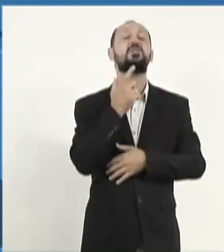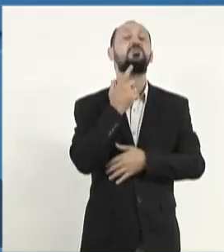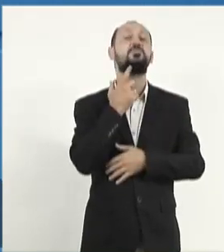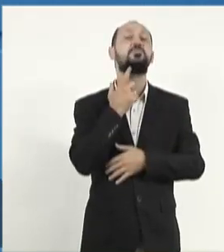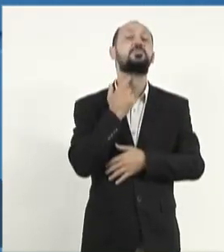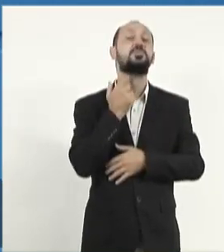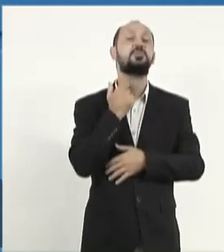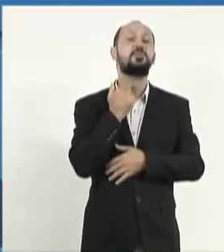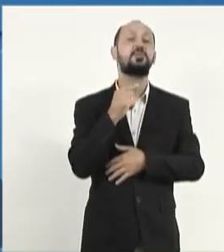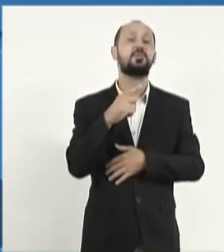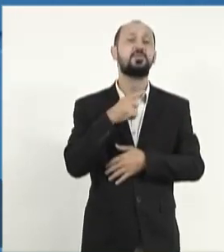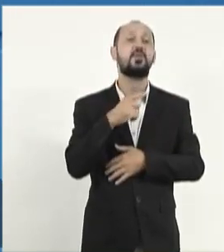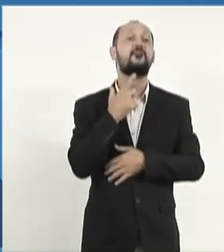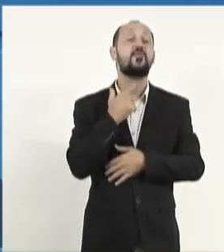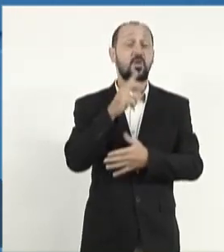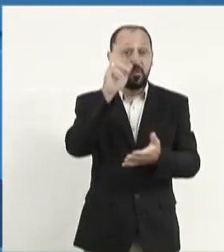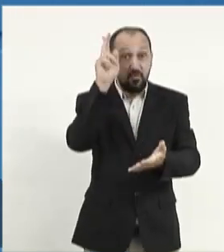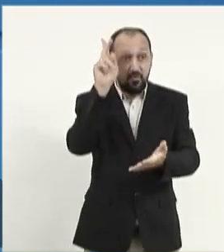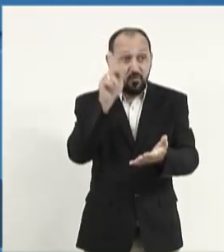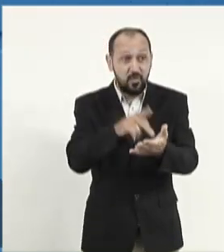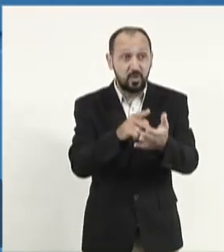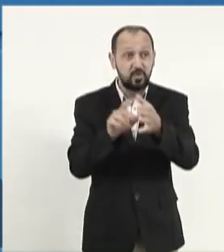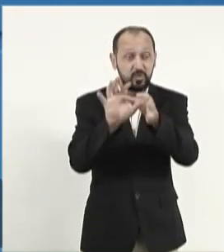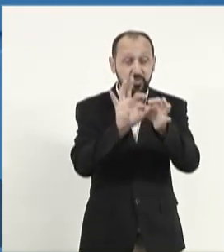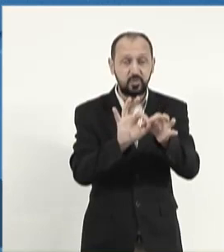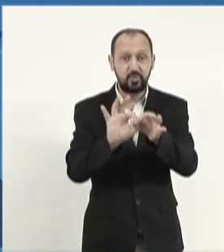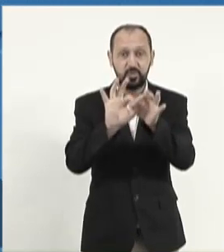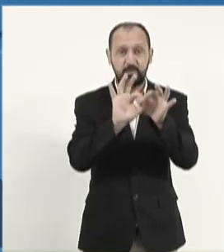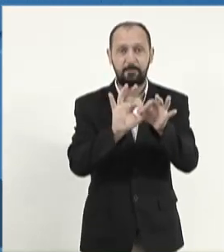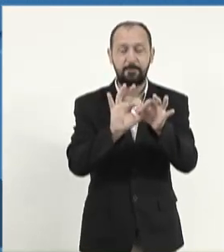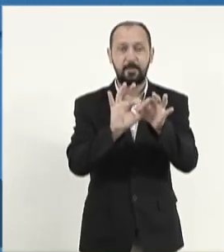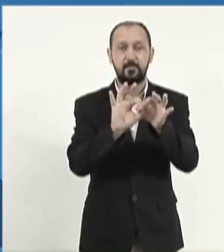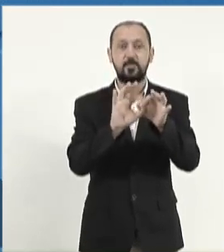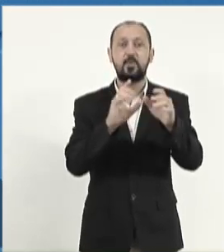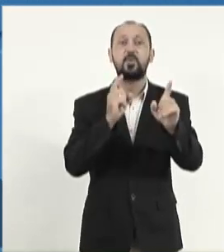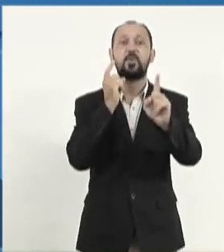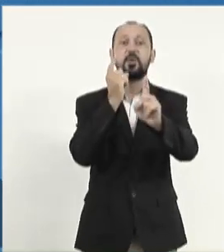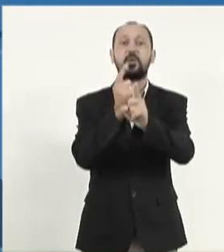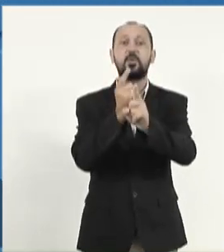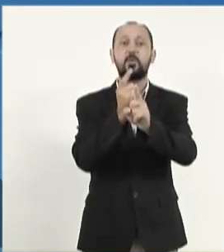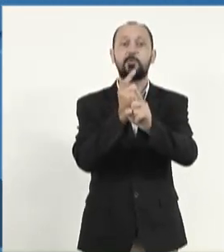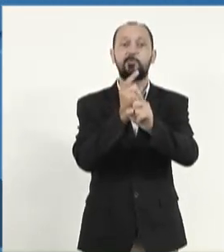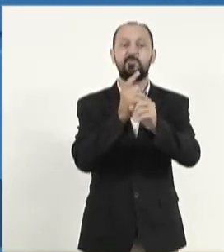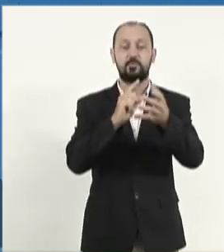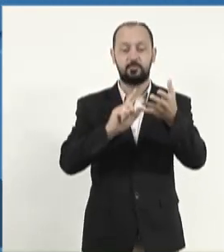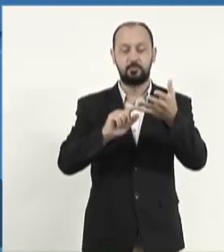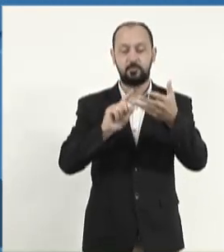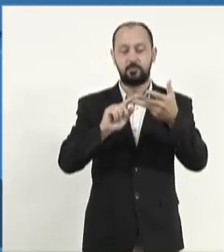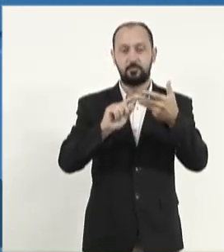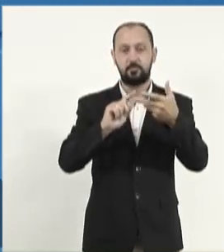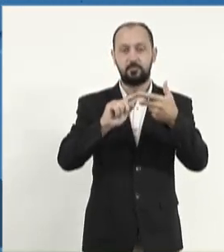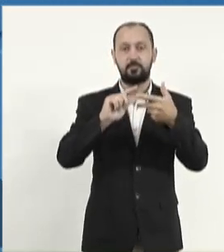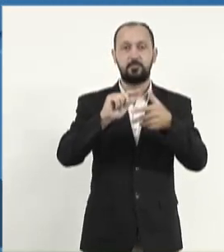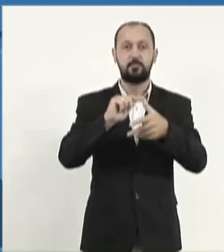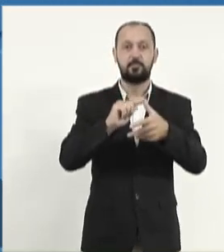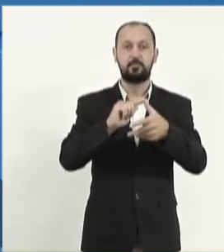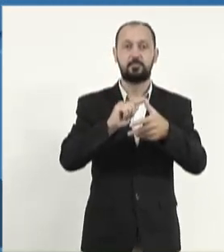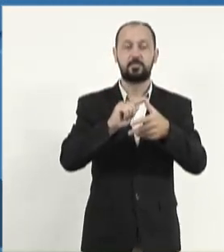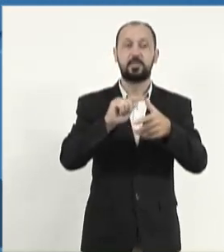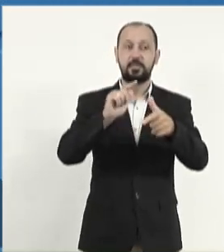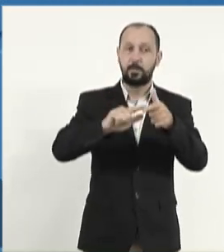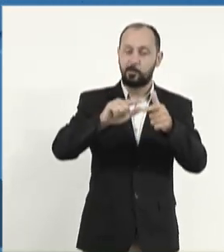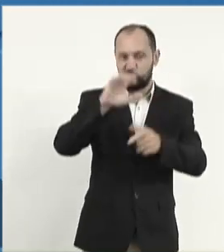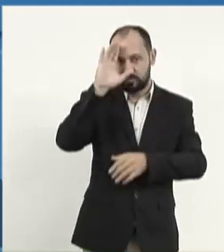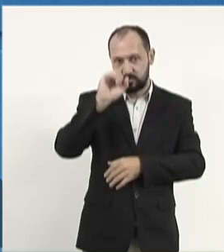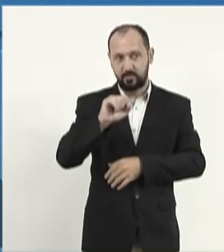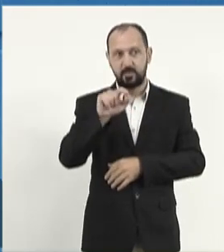desejássemos ou tivéssemos a vontade efetiva de nos unir, encontraríamos várias maneiras de resolver o